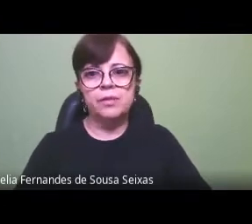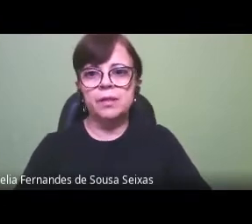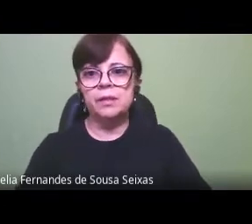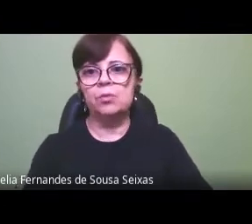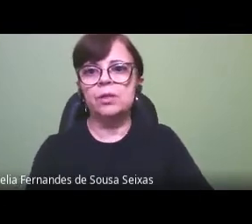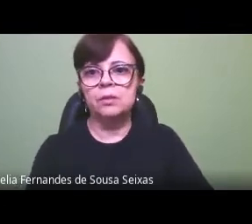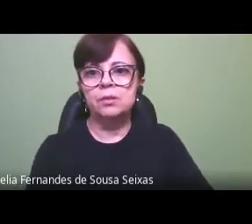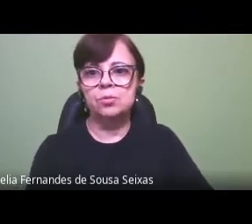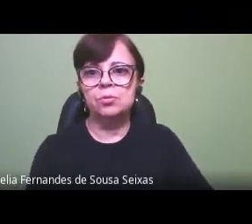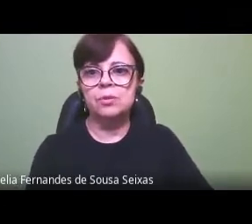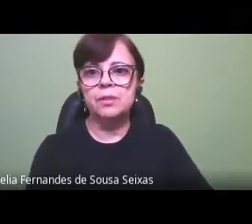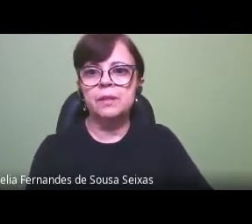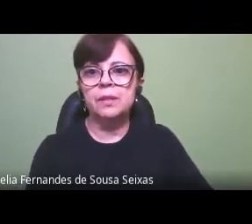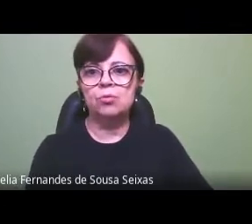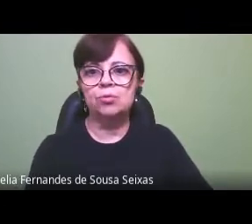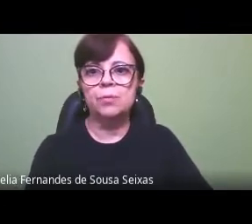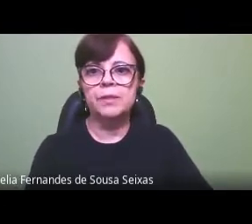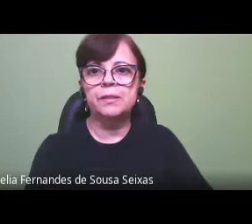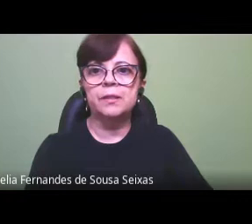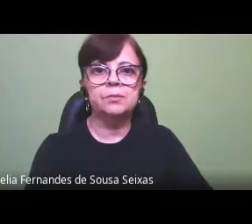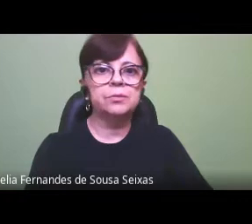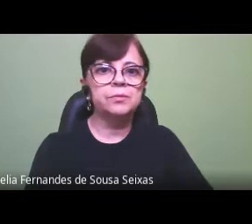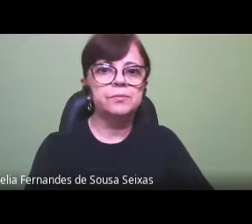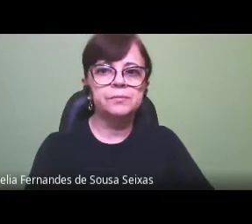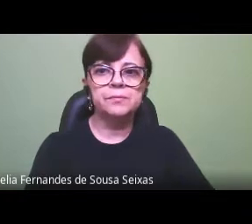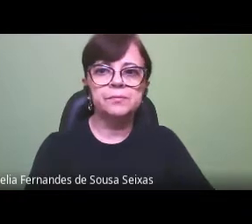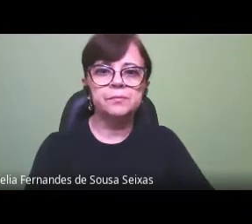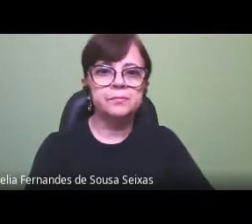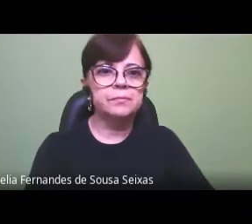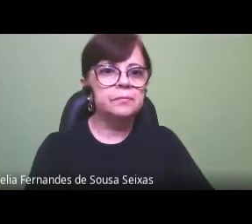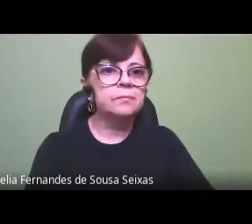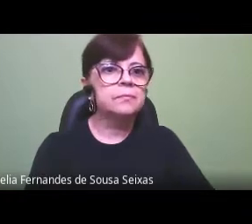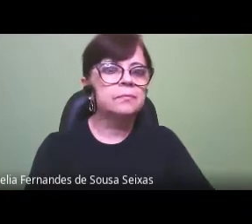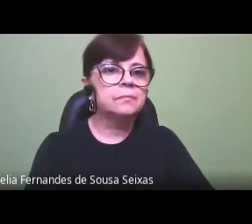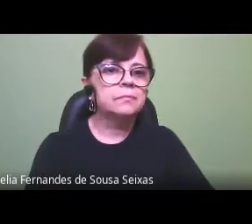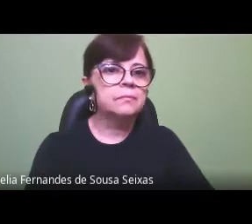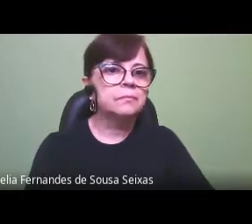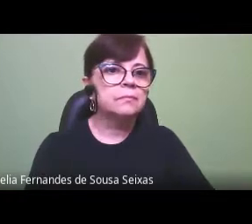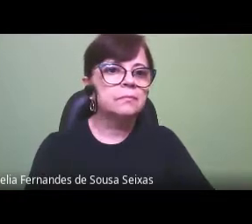O que você entendeu desse material que eu estou apresentando?